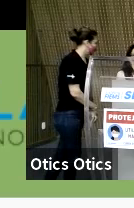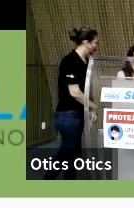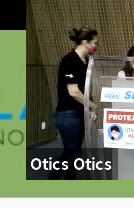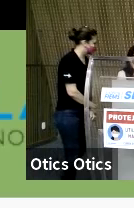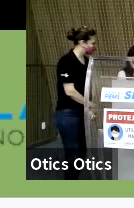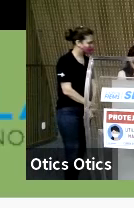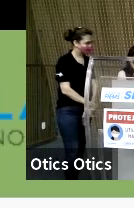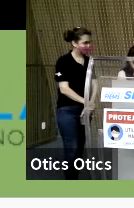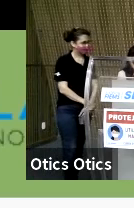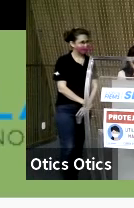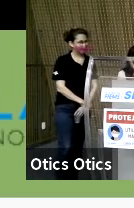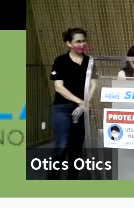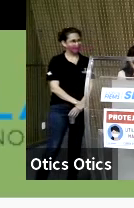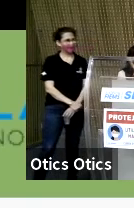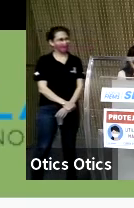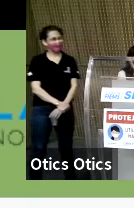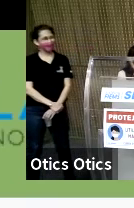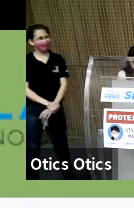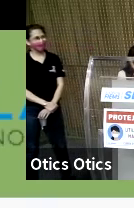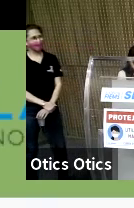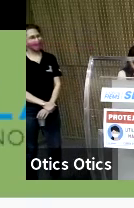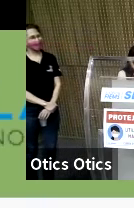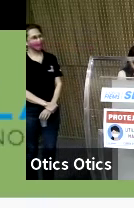A nossa situação lá foi tão complicada, nós ficamos